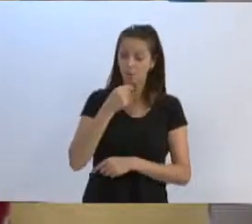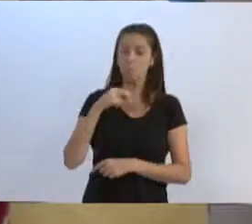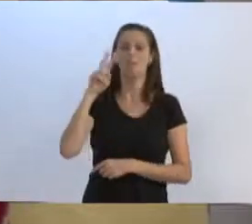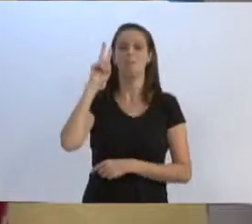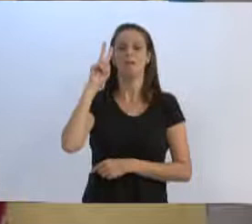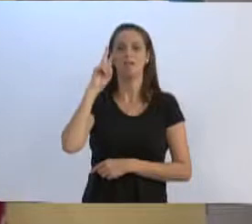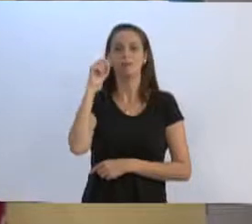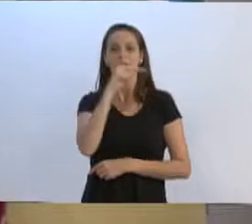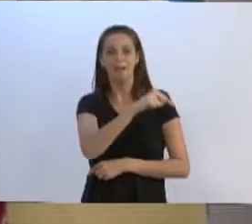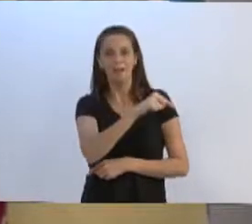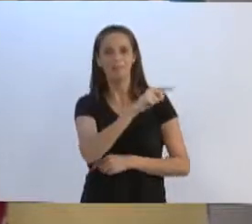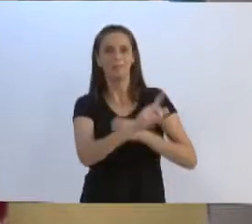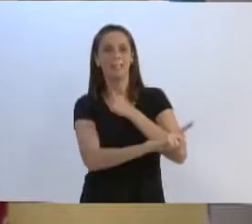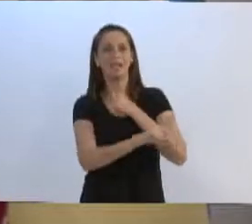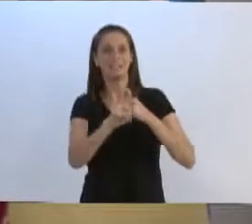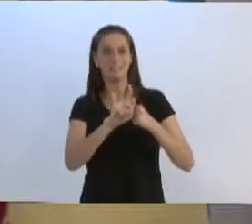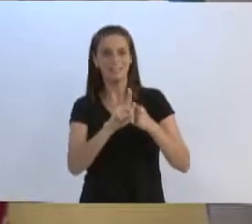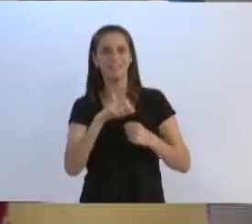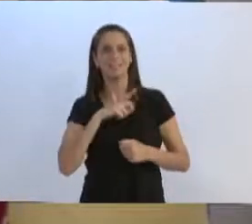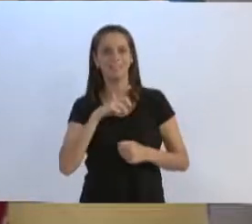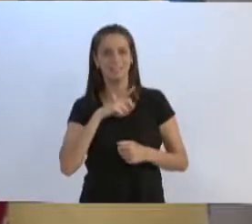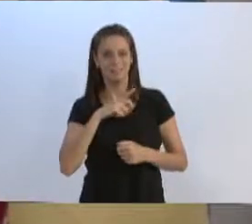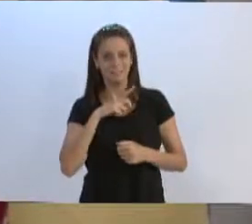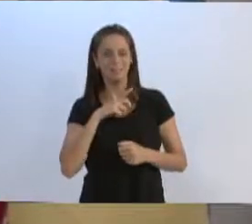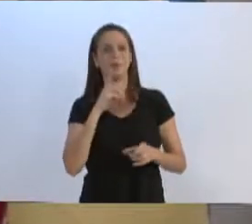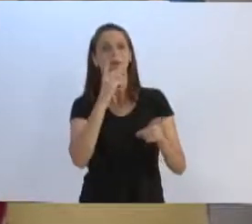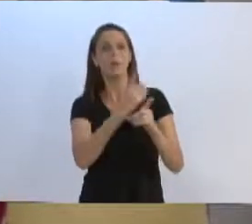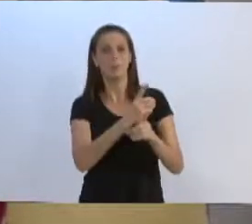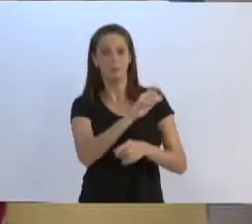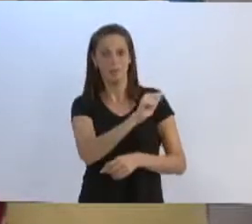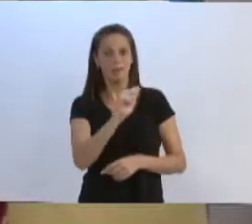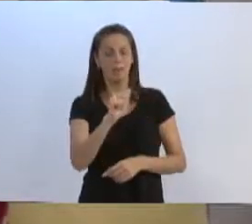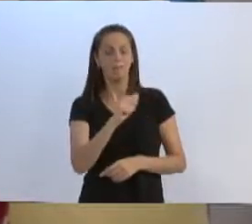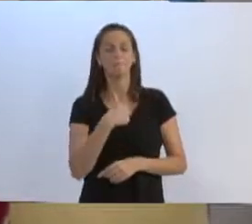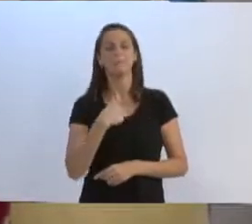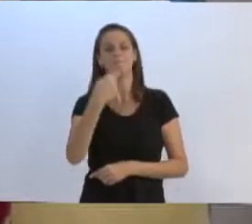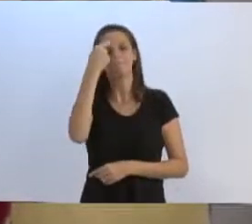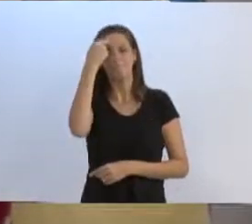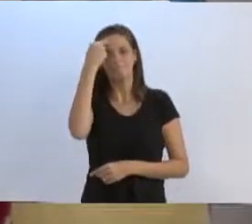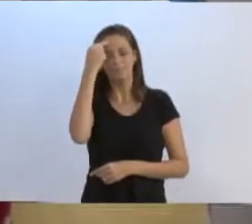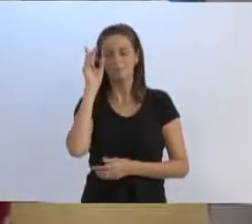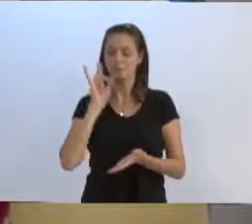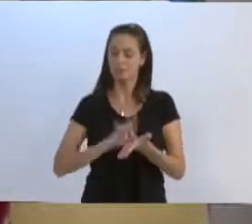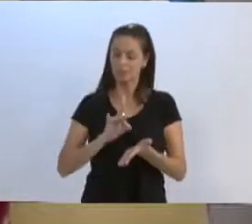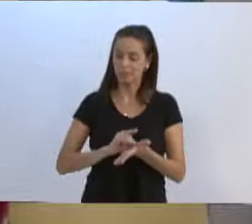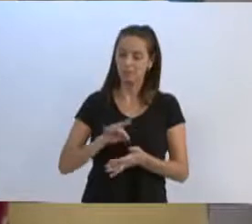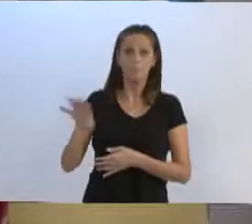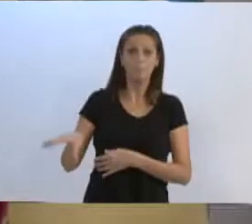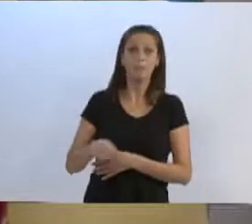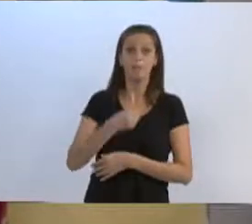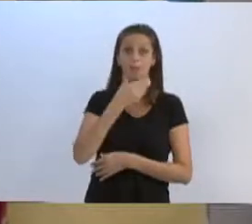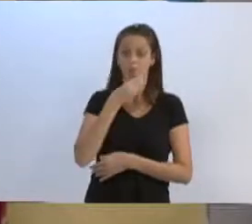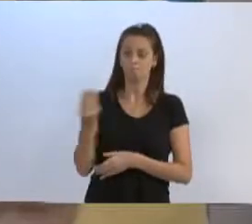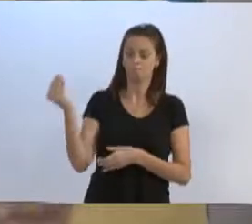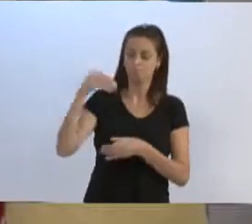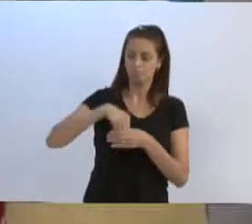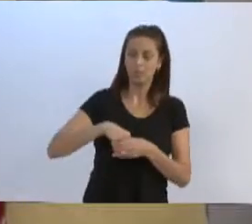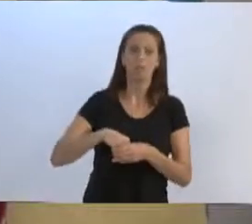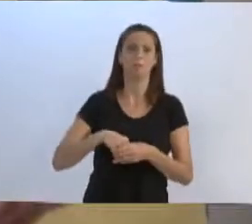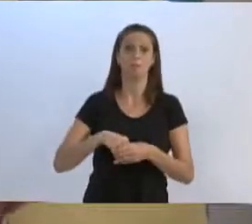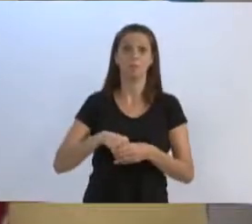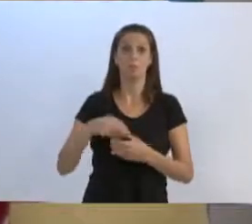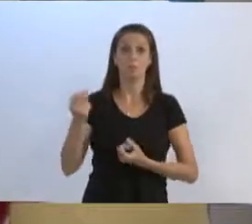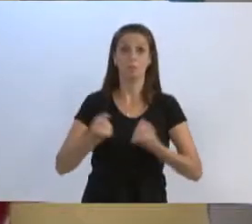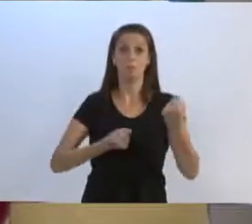Unidos do Garcia, porque era numa terça-feira, e pedi ajuda e coloquei esse cidadão no meu carro, né? O estado de